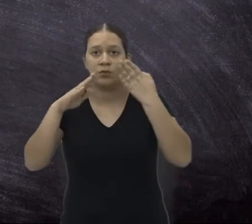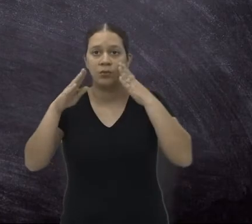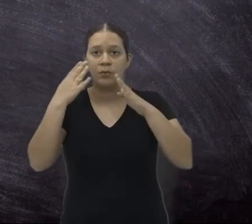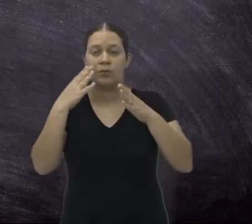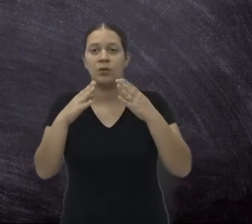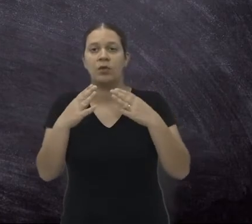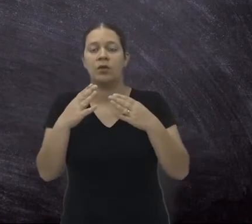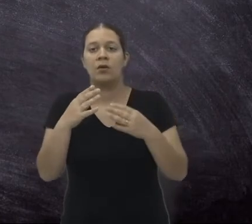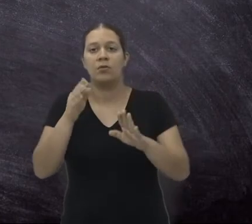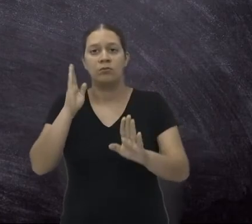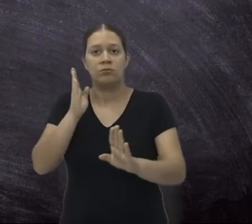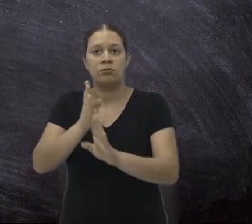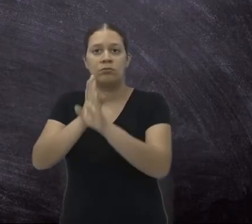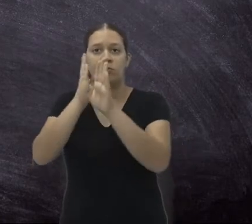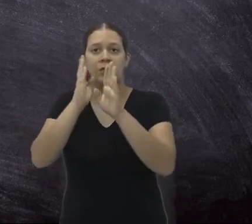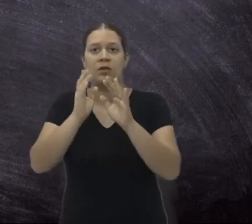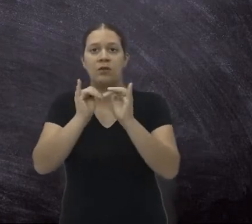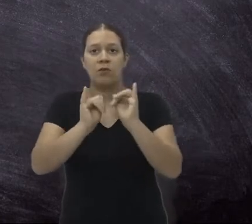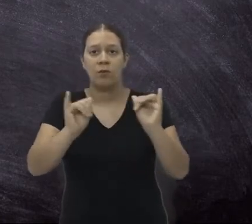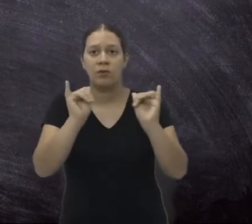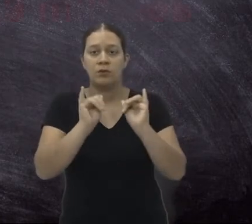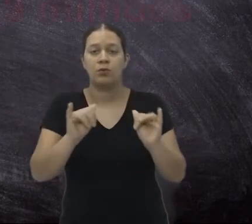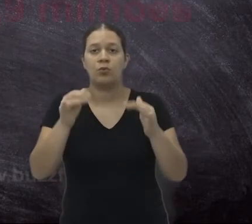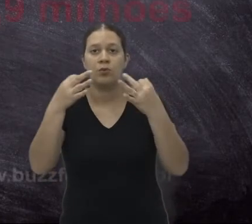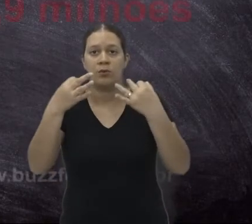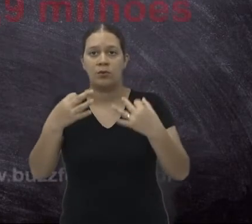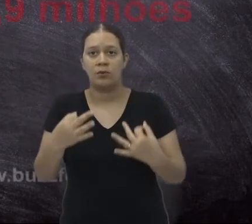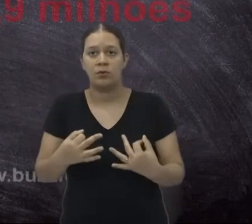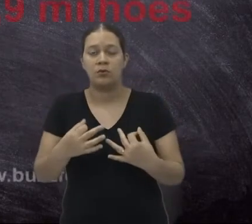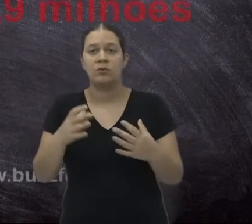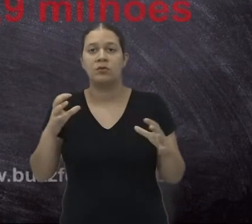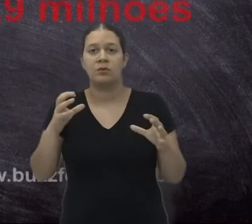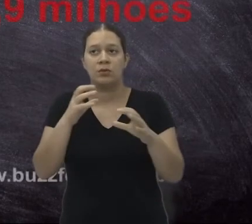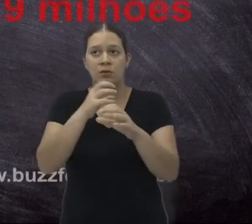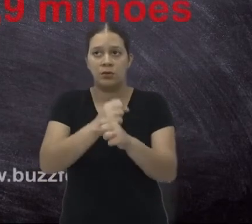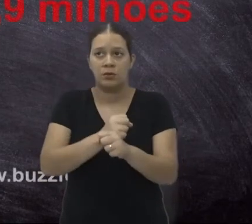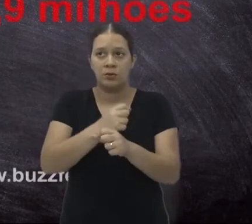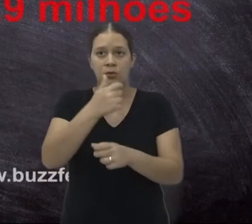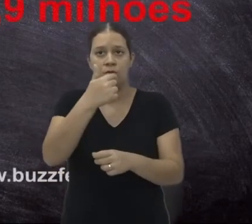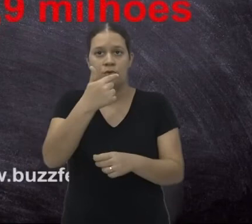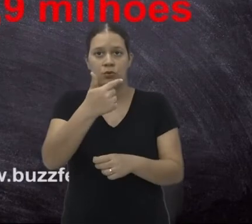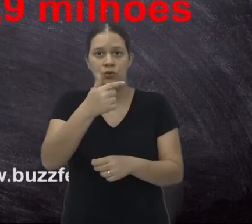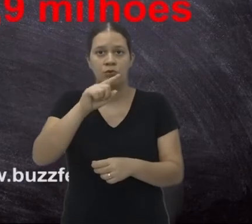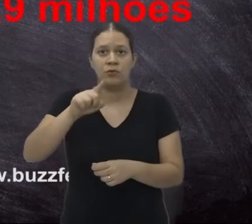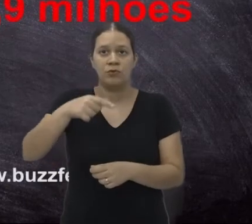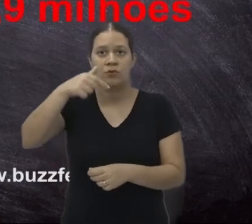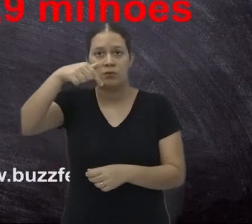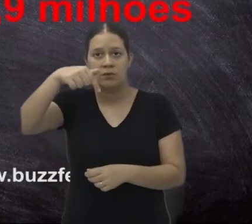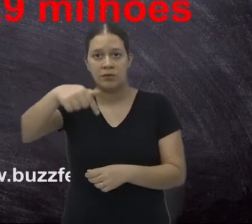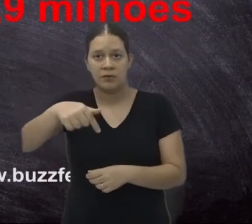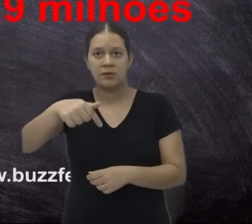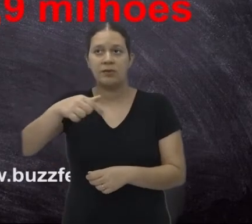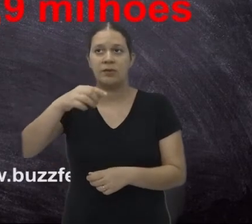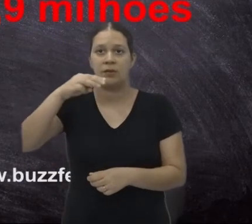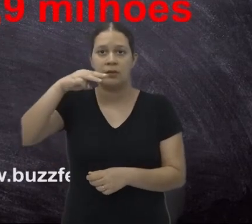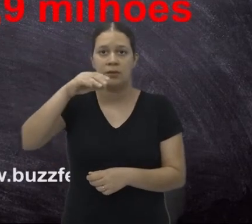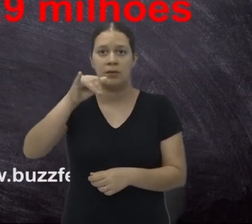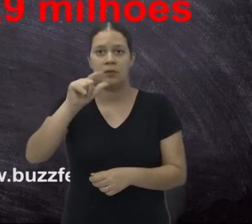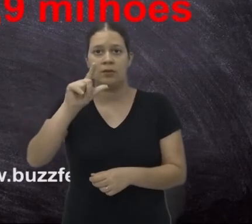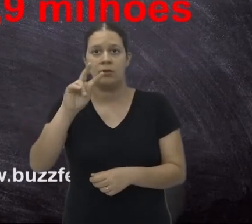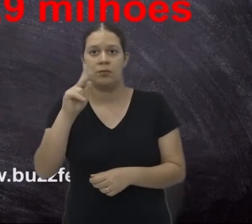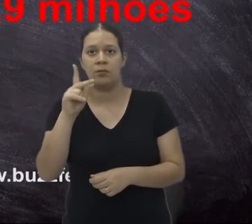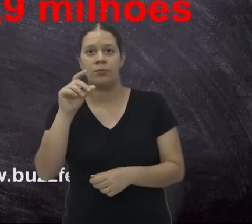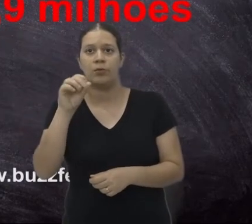do Facebook, descobriram que as informações corretas somaram 2,7 milhões de